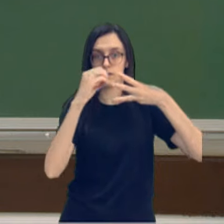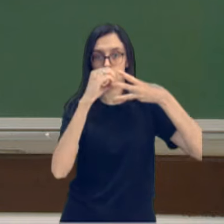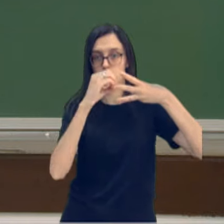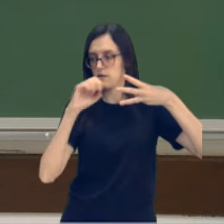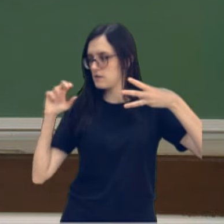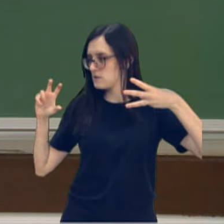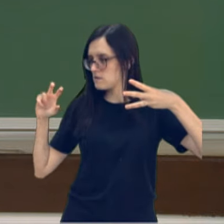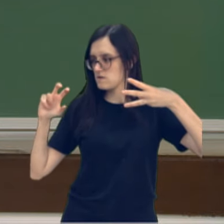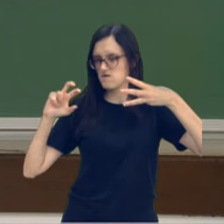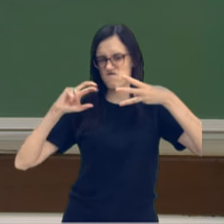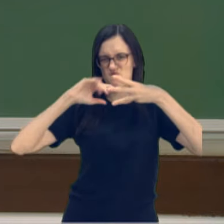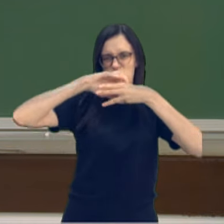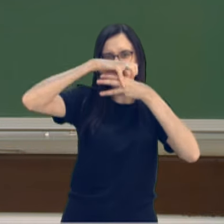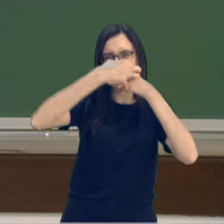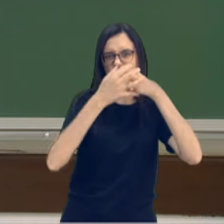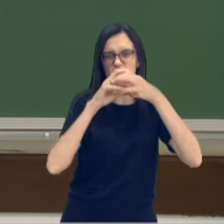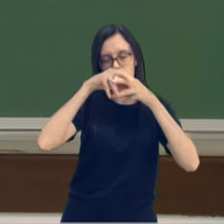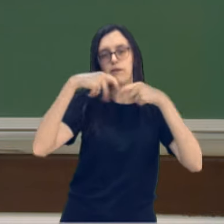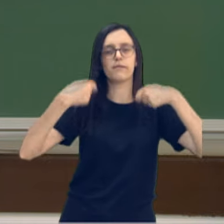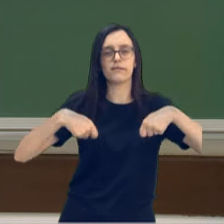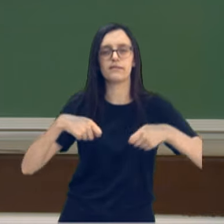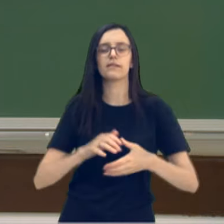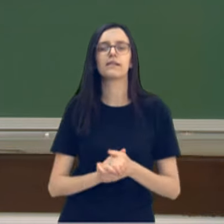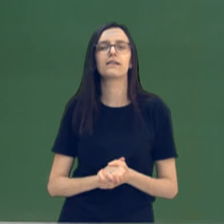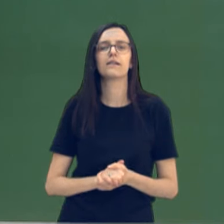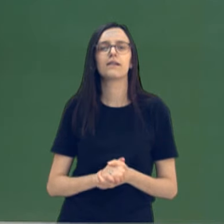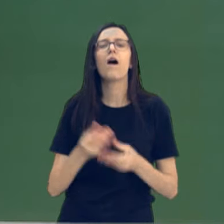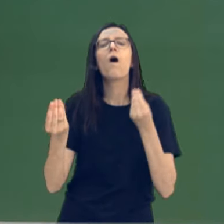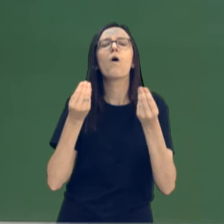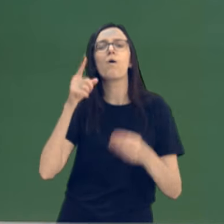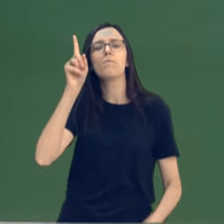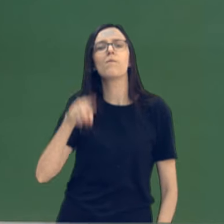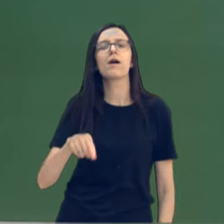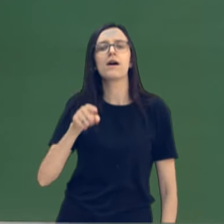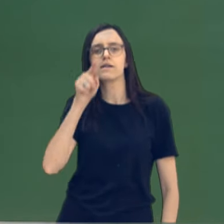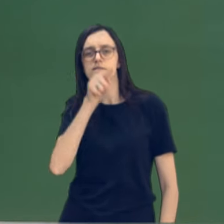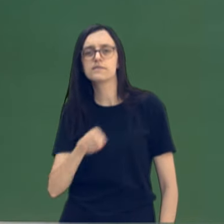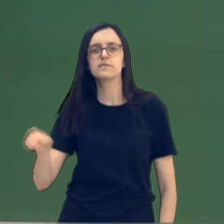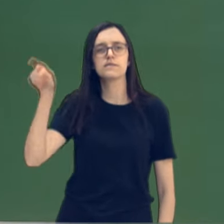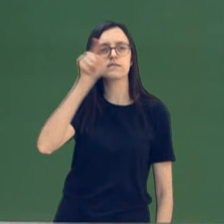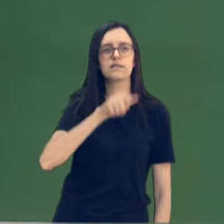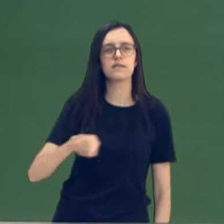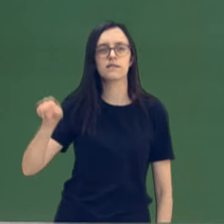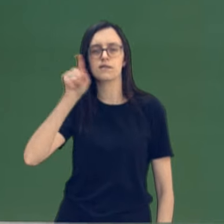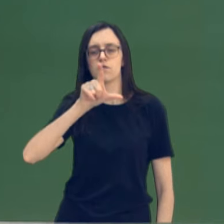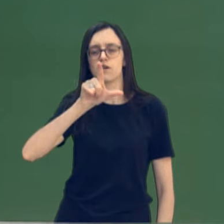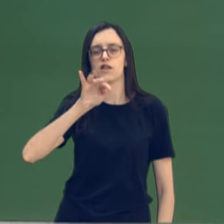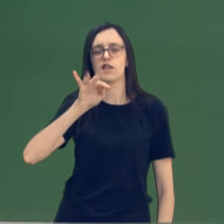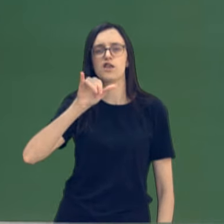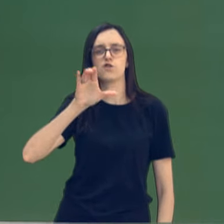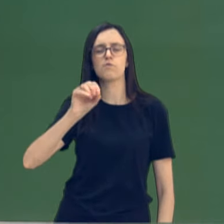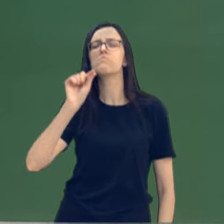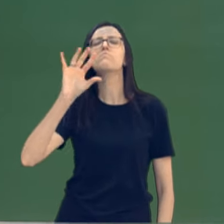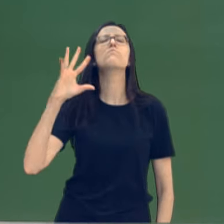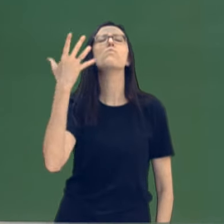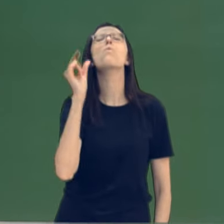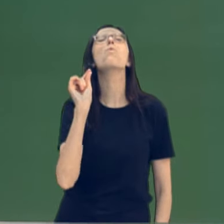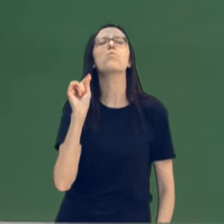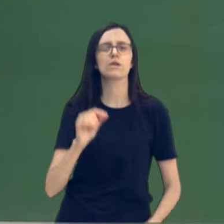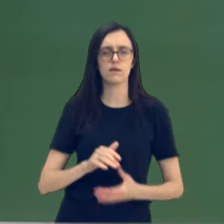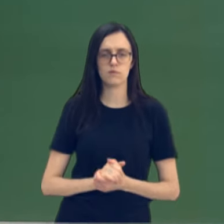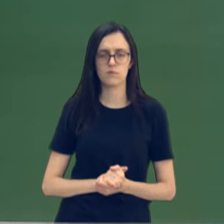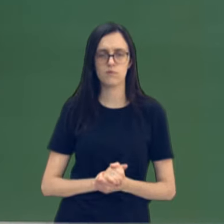para isso. Um deles chama ciclo lítico. Nome diferente, né? O que acontece no ciclo